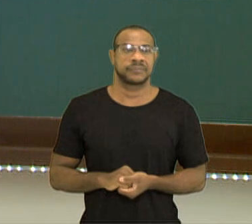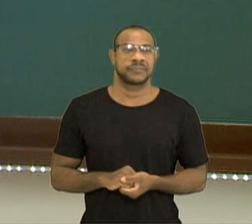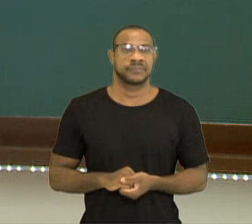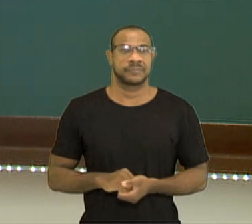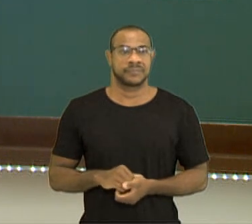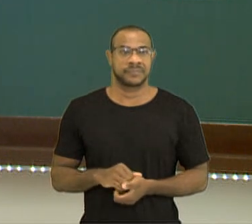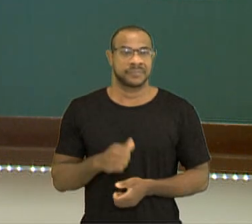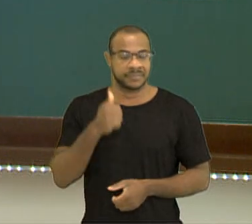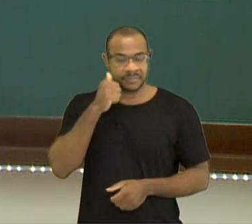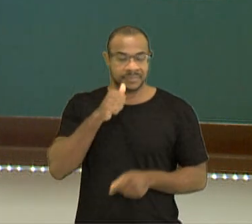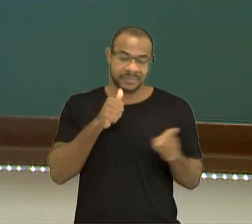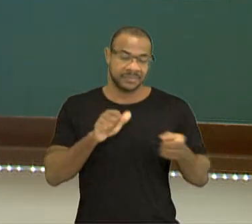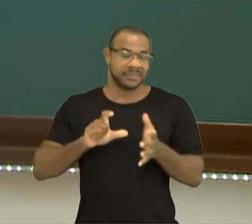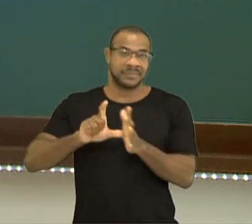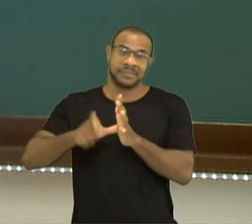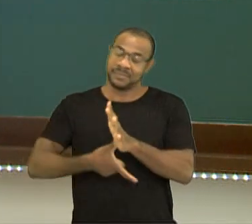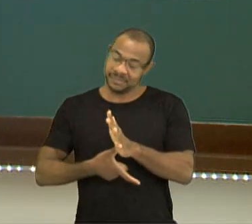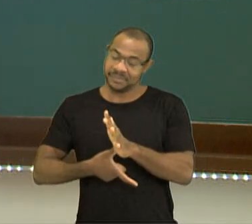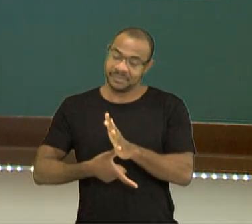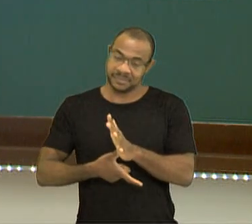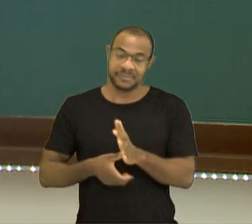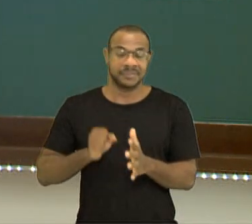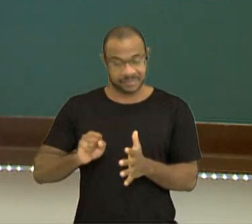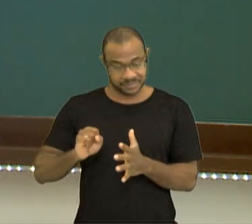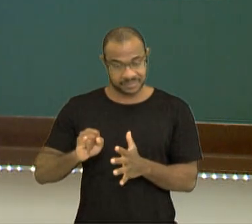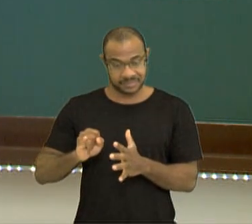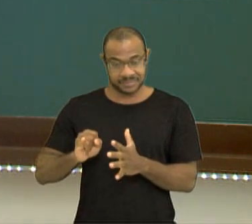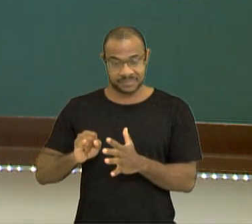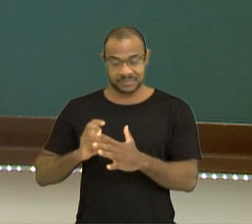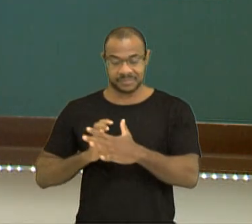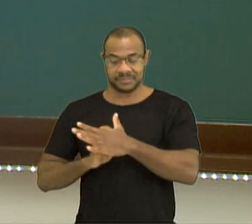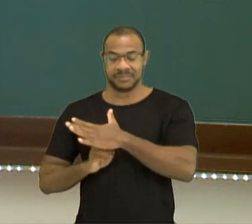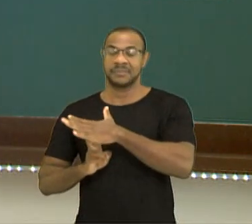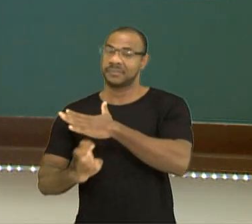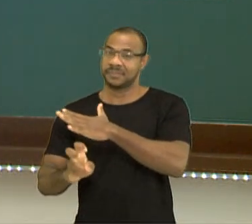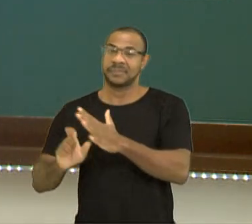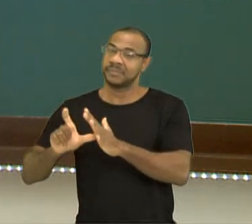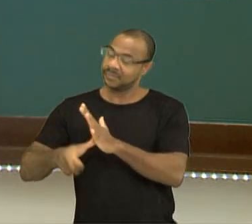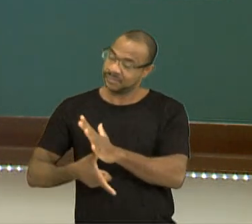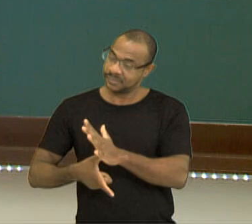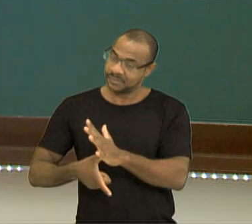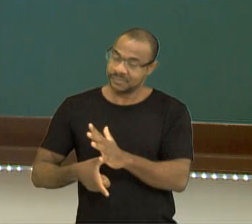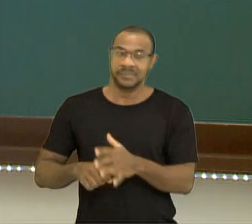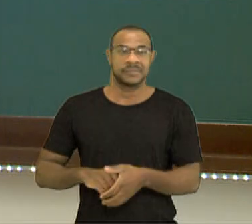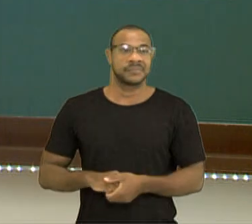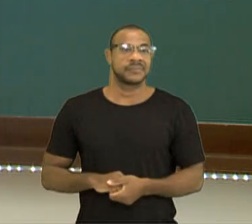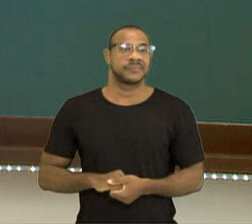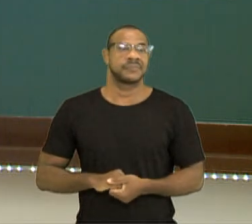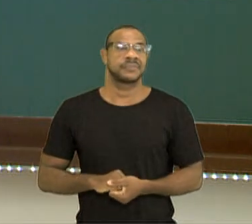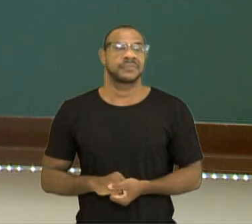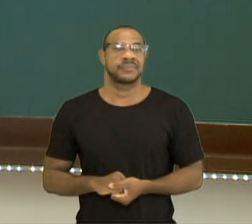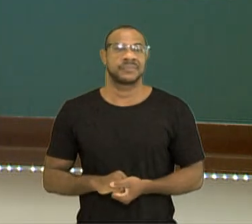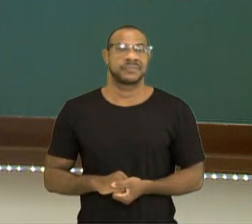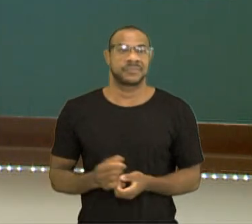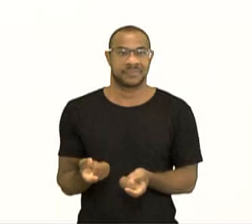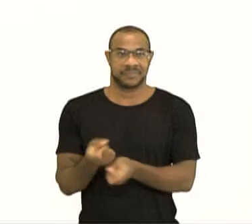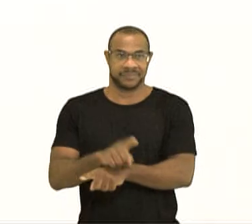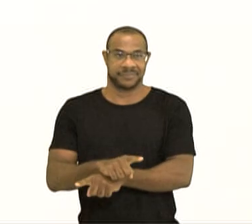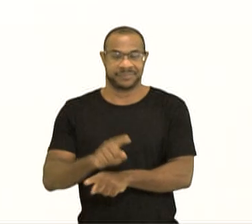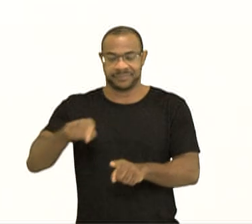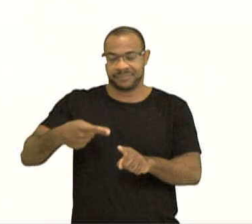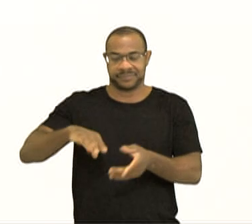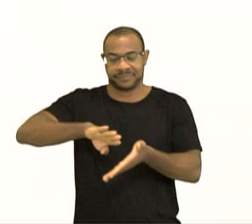Ela se atrasará se o trem estiver atrasado. Aqui está invertido. Repare que eu tirei a vírgula.